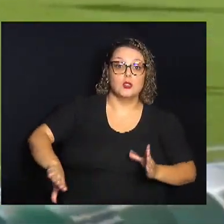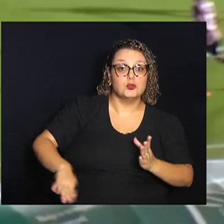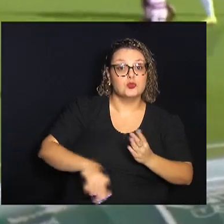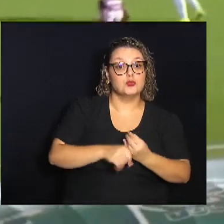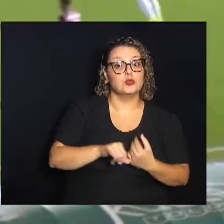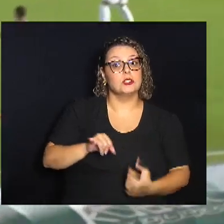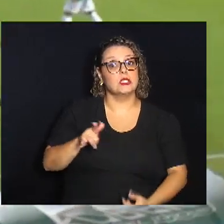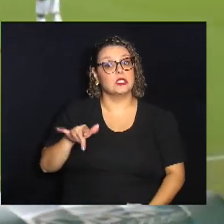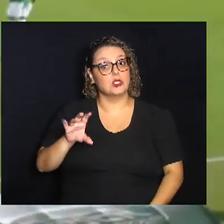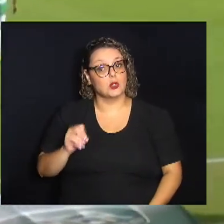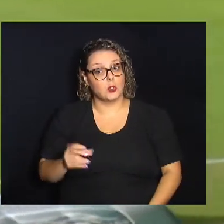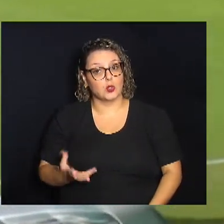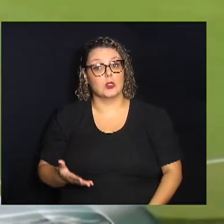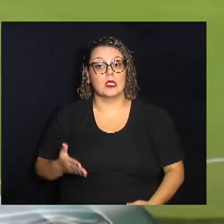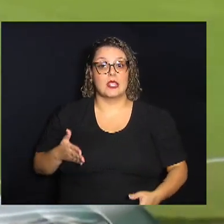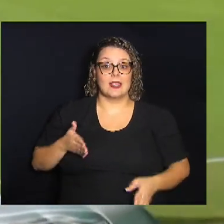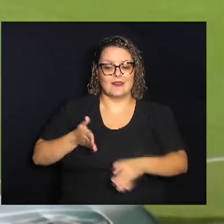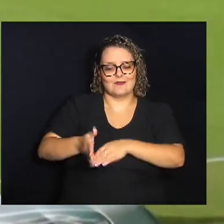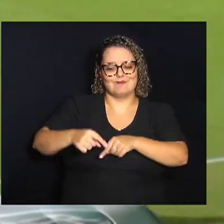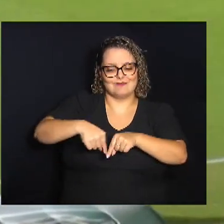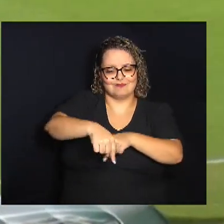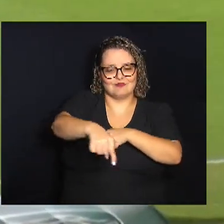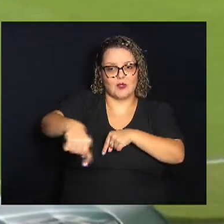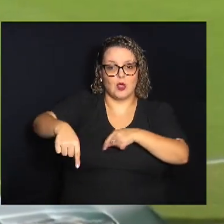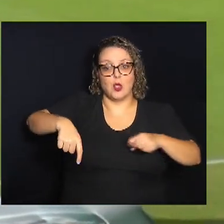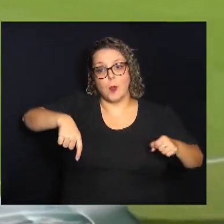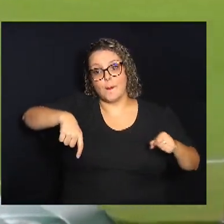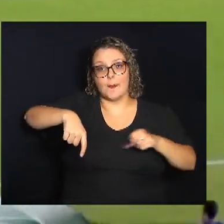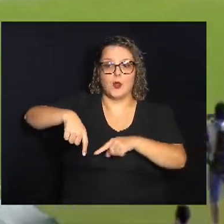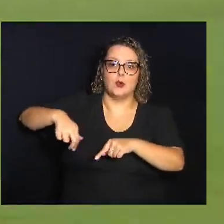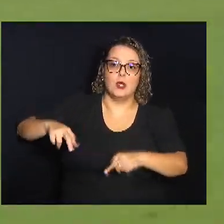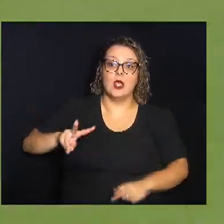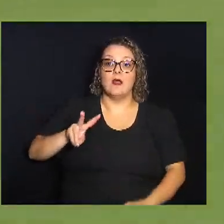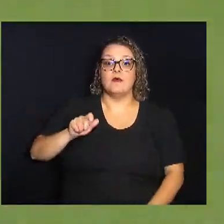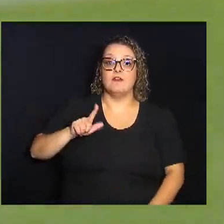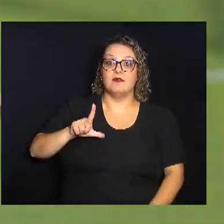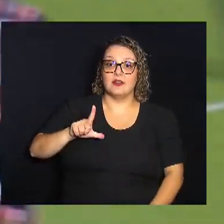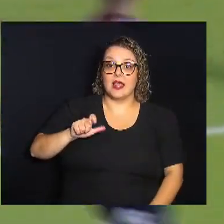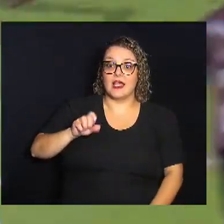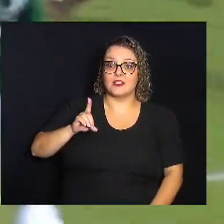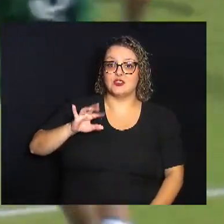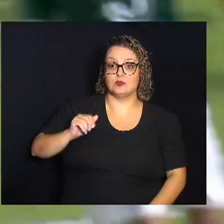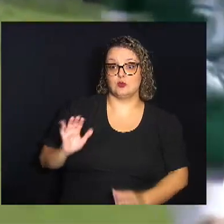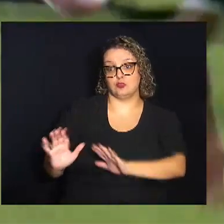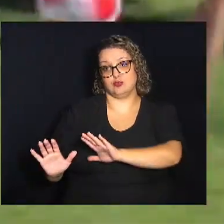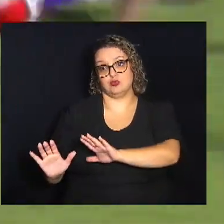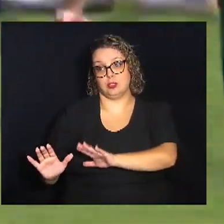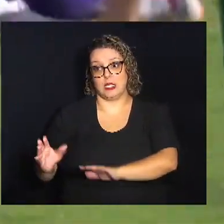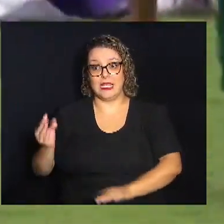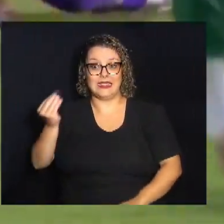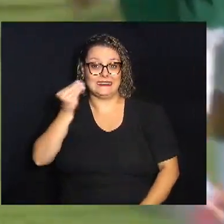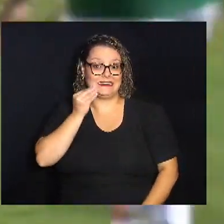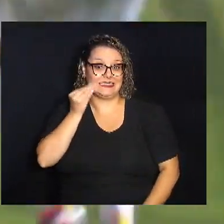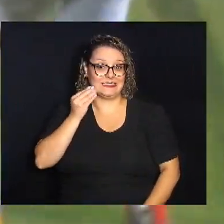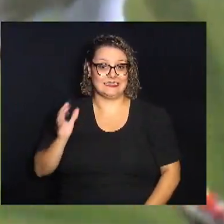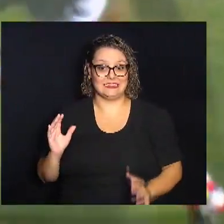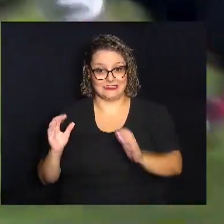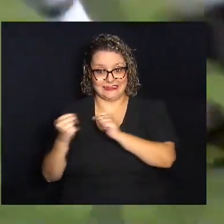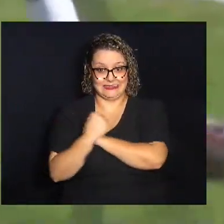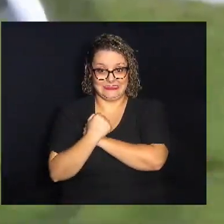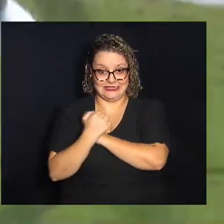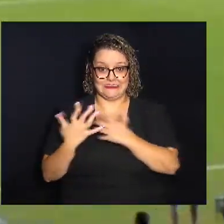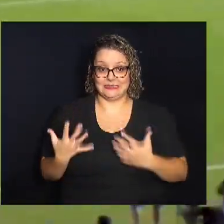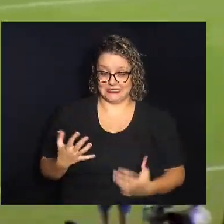Igor Vinícius invadiu a área e bateu. Vladimir deu rebote, Caleri tentou e a zaga mandou